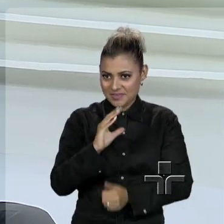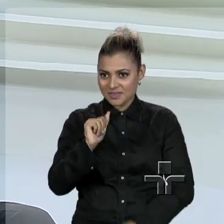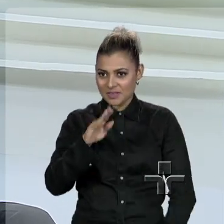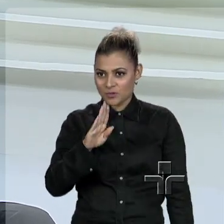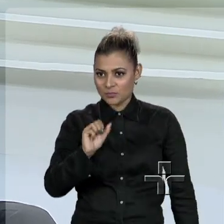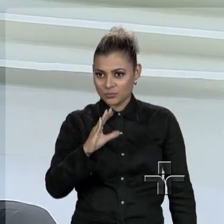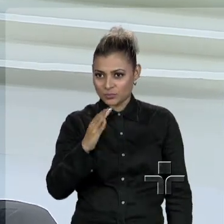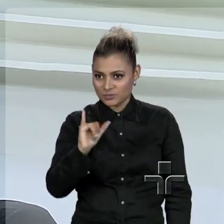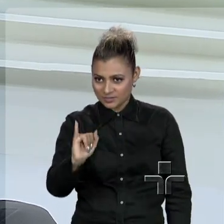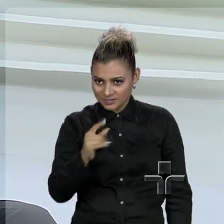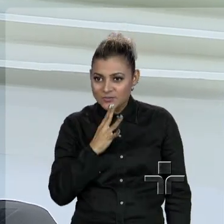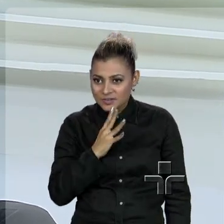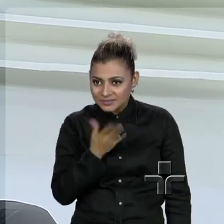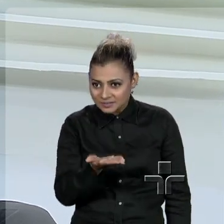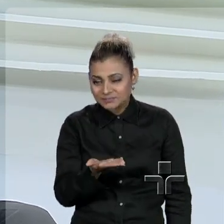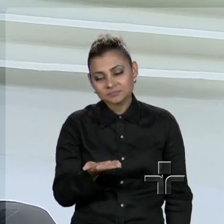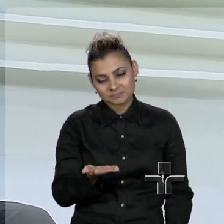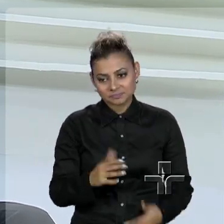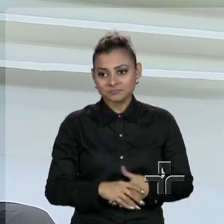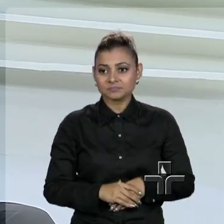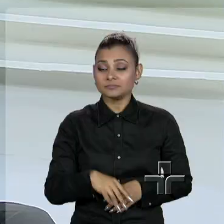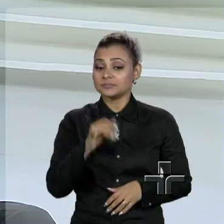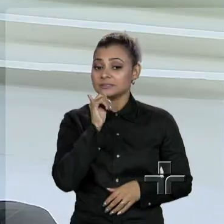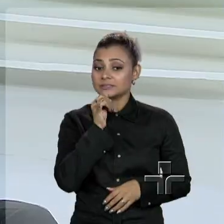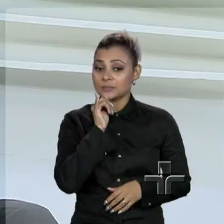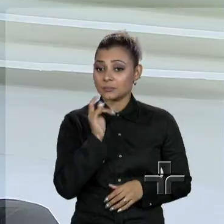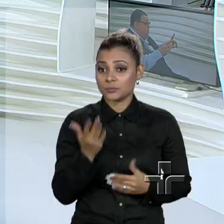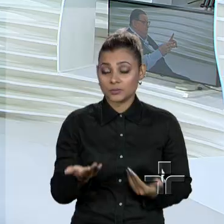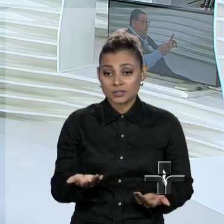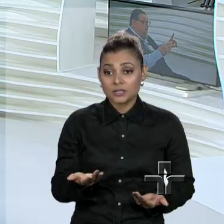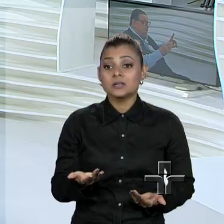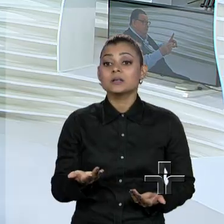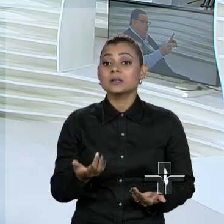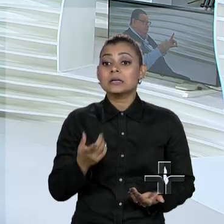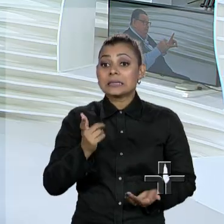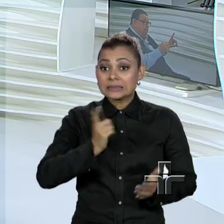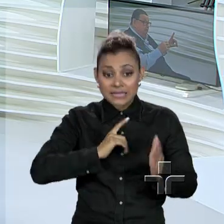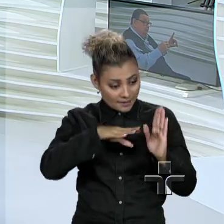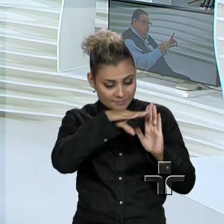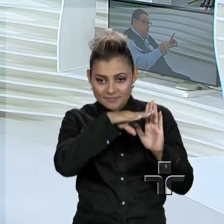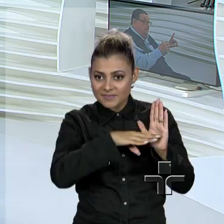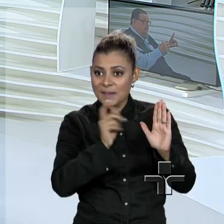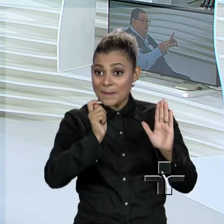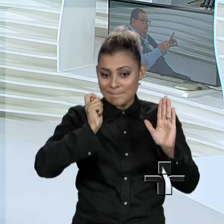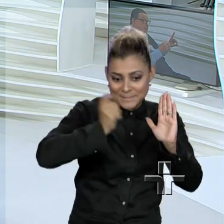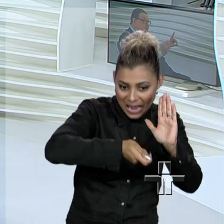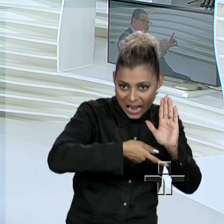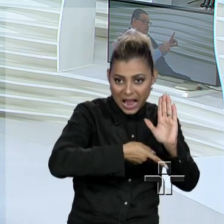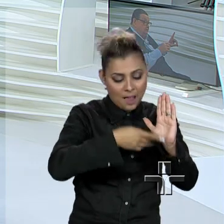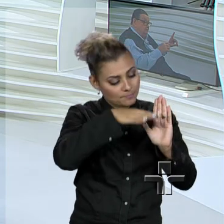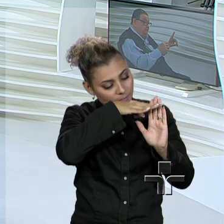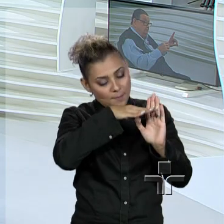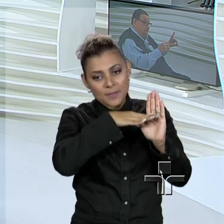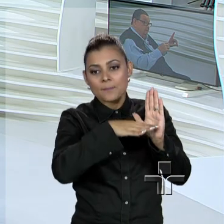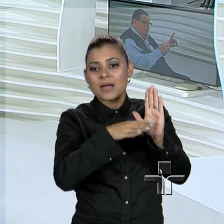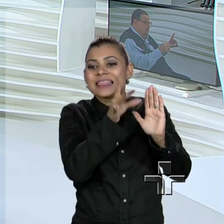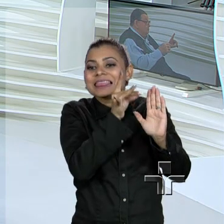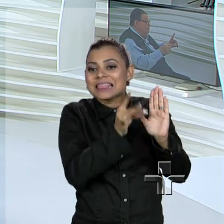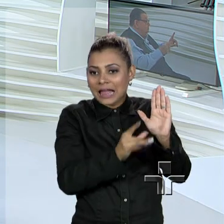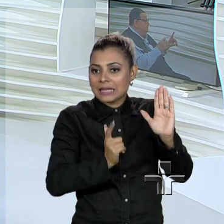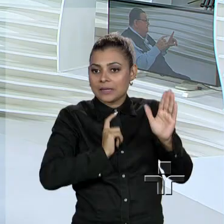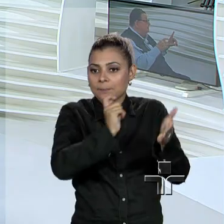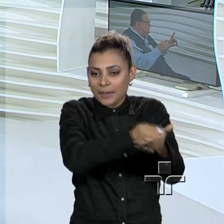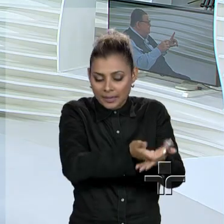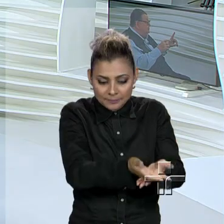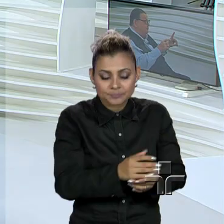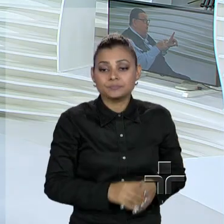ele emite uma fatura, quando ele vende. Sobre essa fatura vem um esperto que emite um derivativo. Sobre